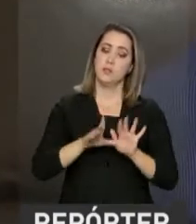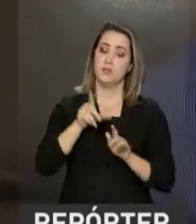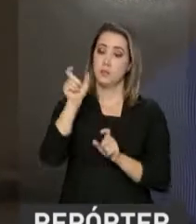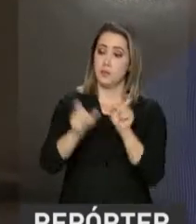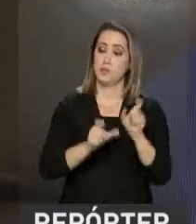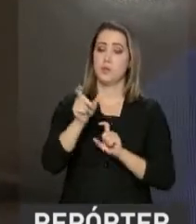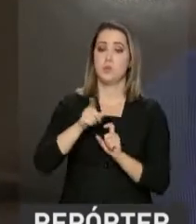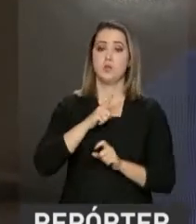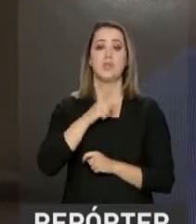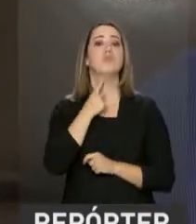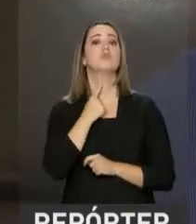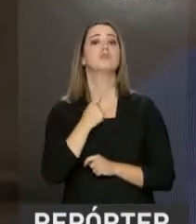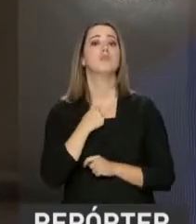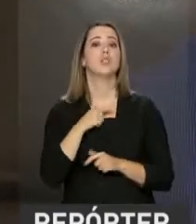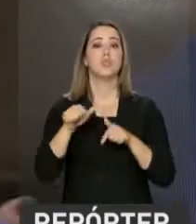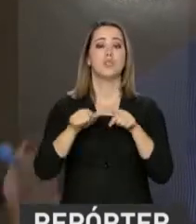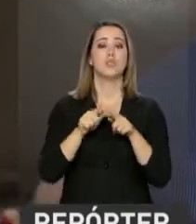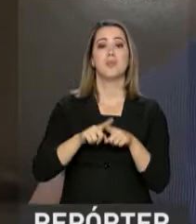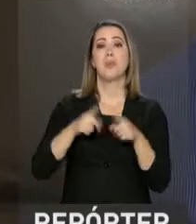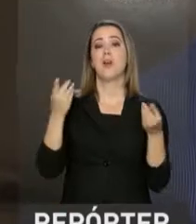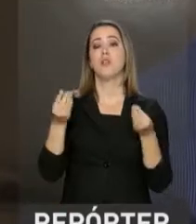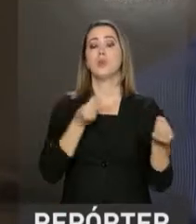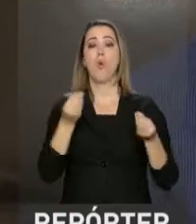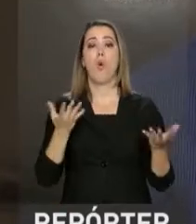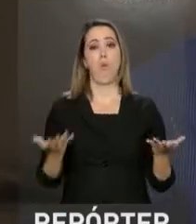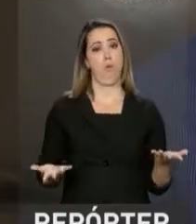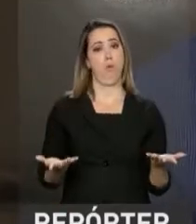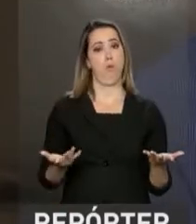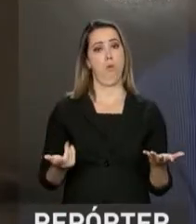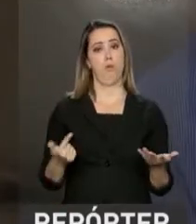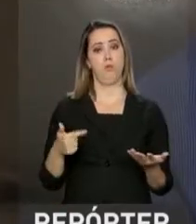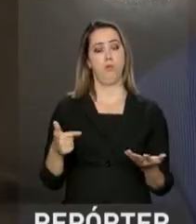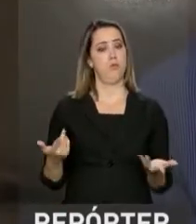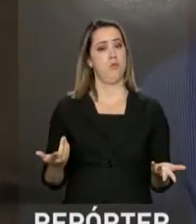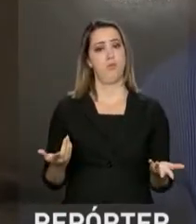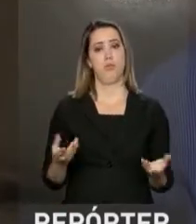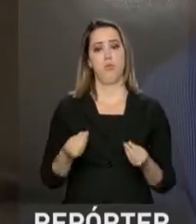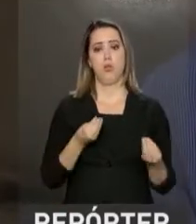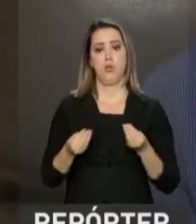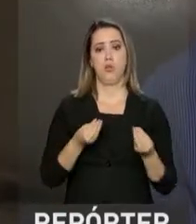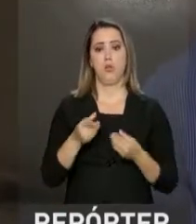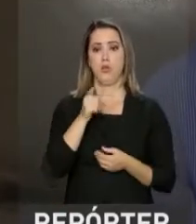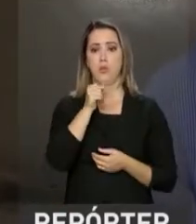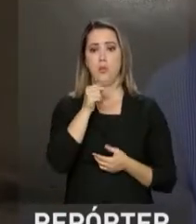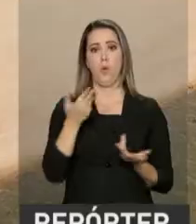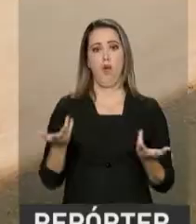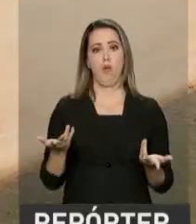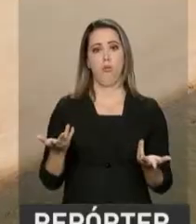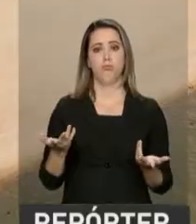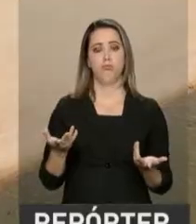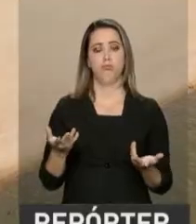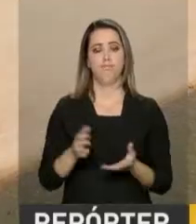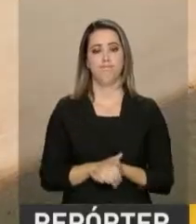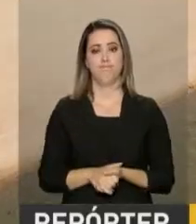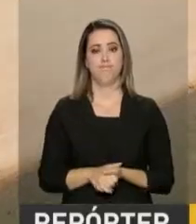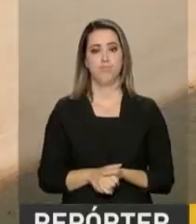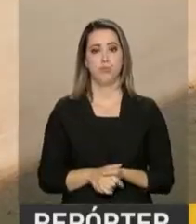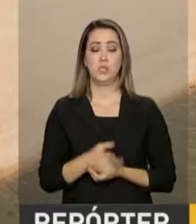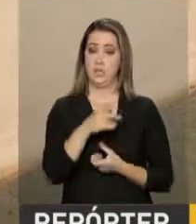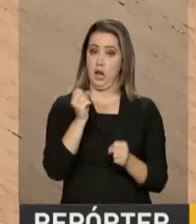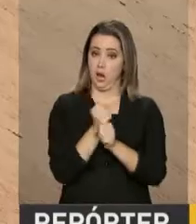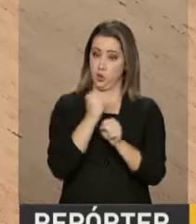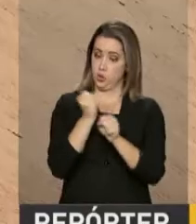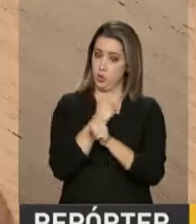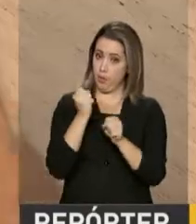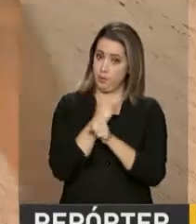tem vontade de trabalhar, mas não tem o suficiente que a água, né? As obras da etapa 1